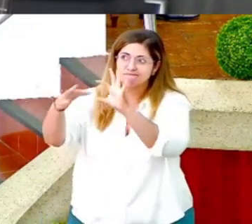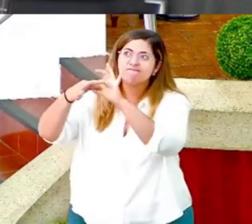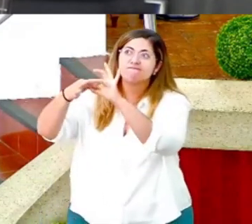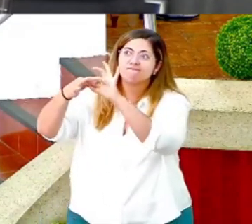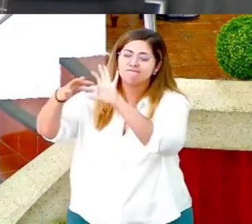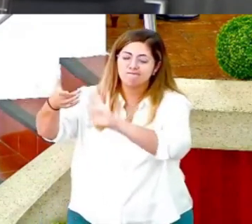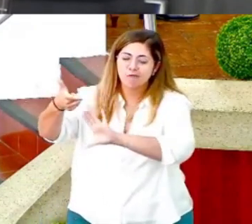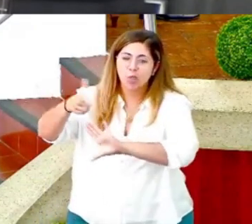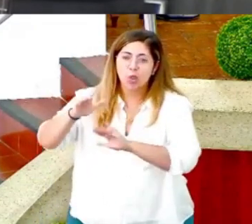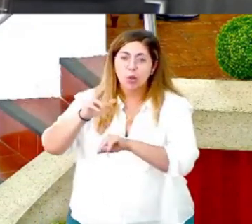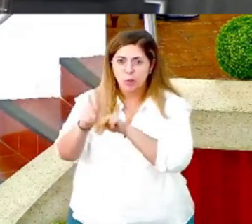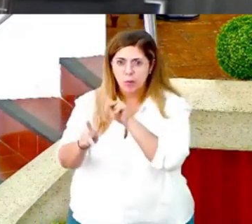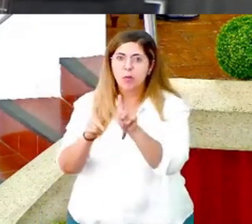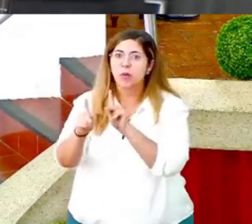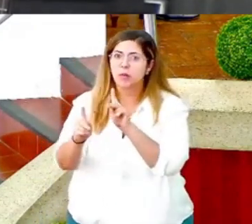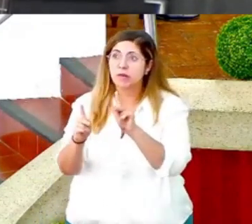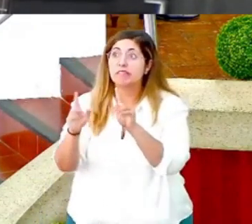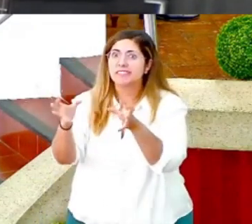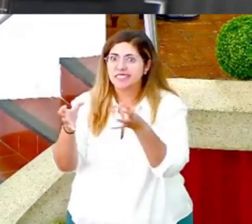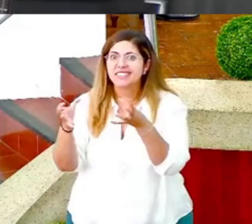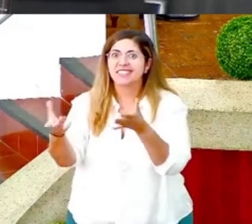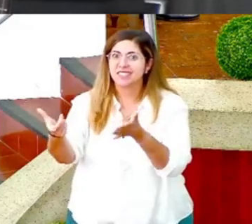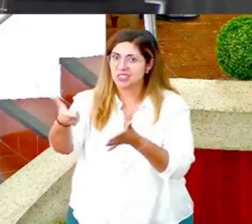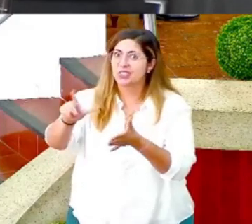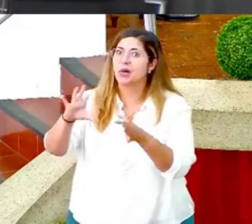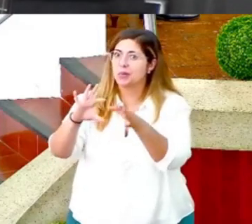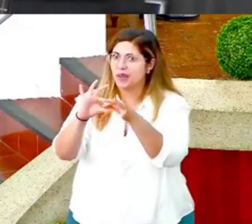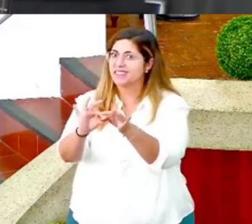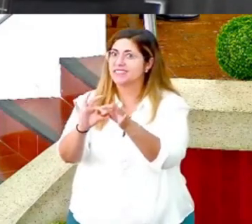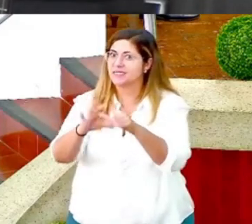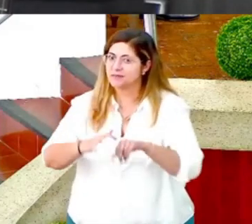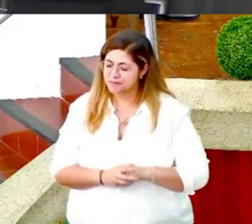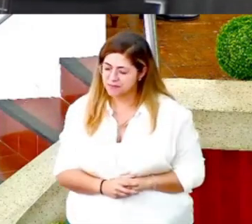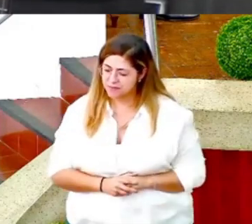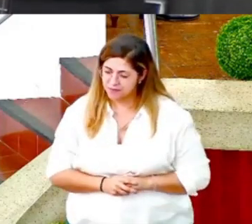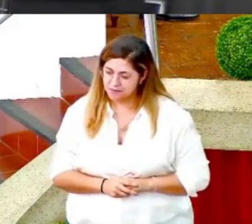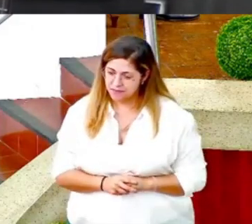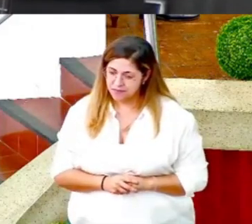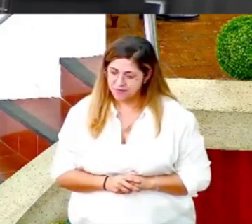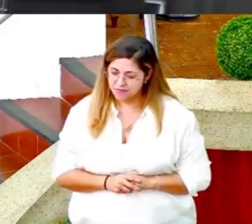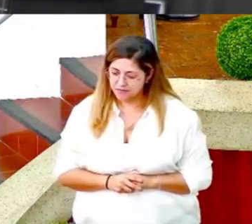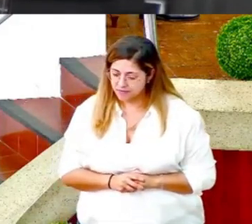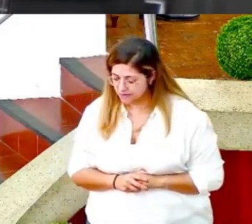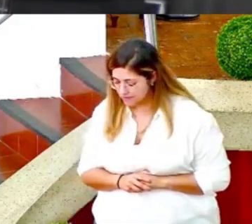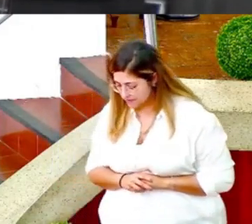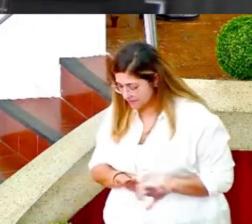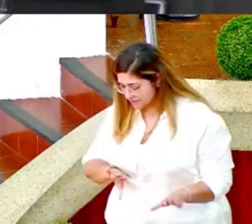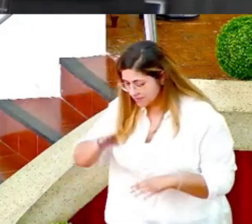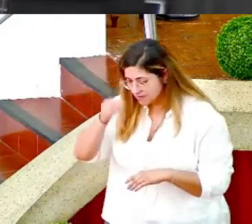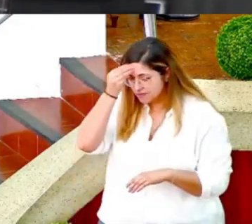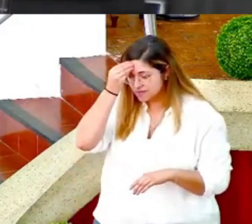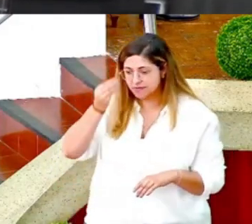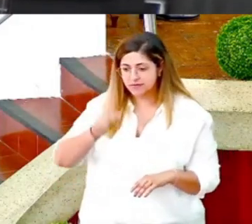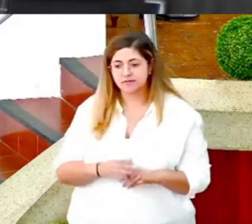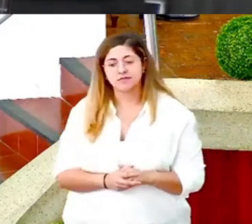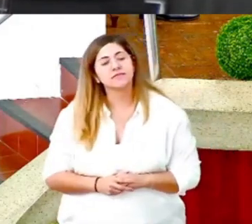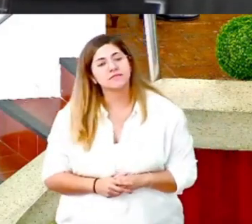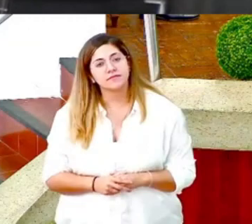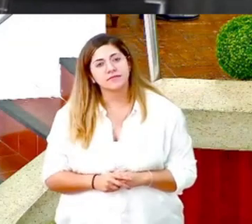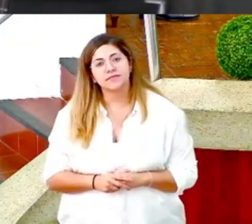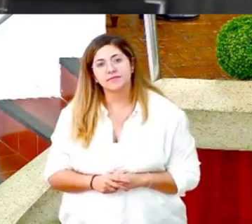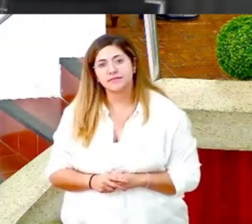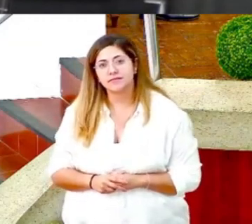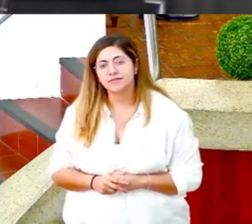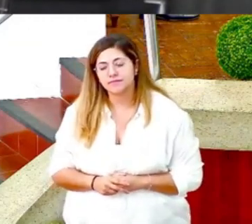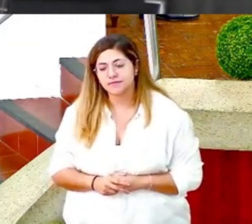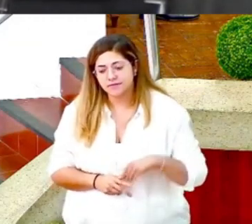o povo anuiu a esta aliança. Meus queridos irmãos, eu estou lendo esse texto com